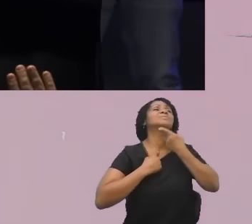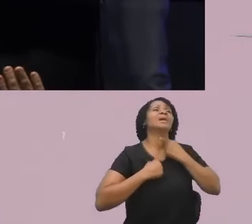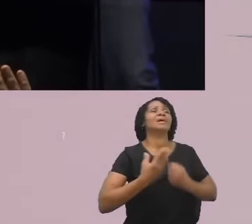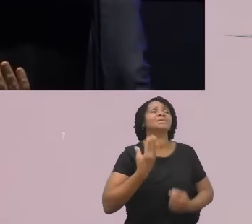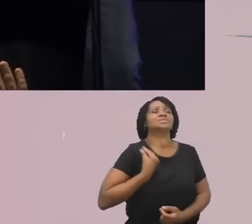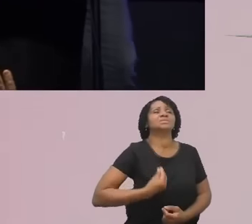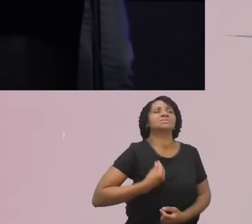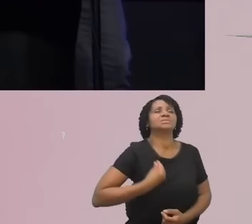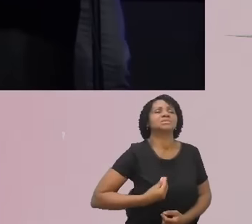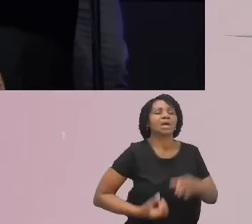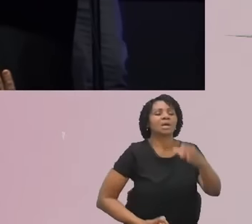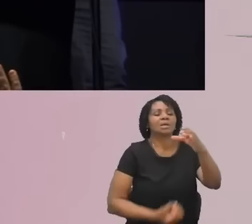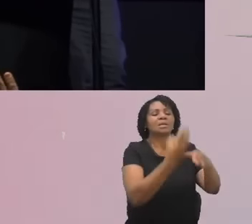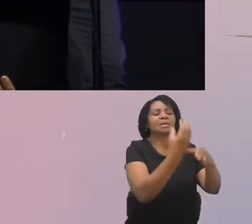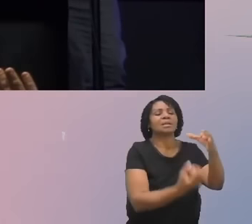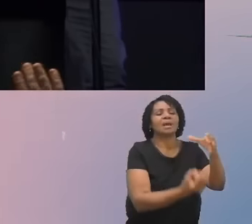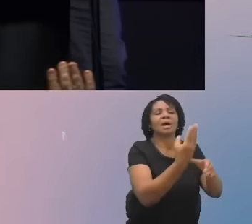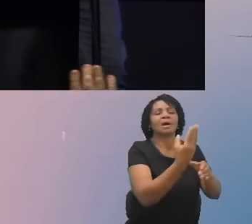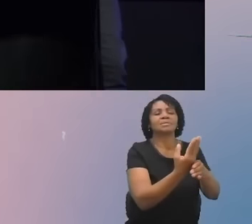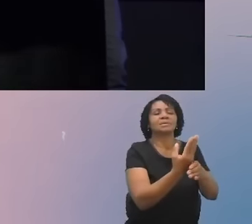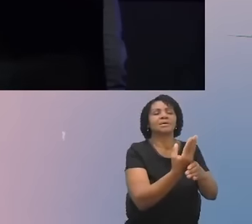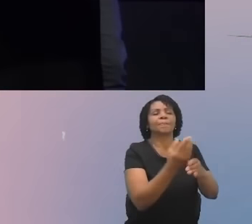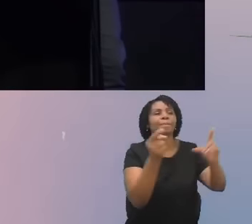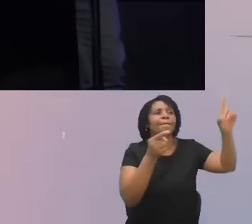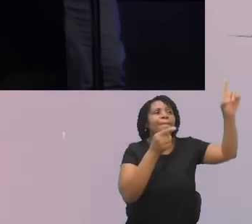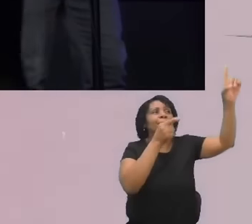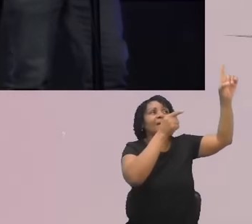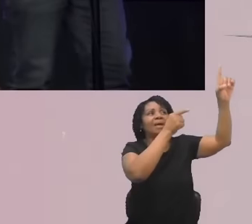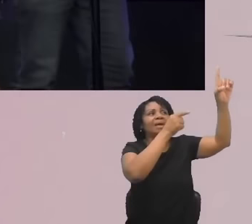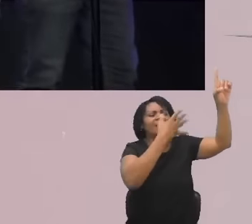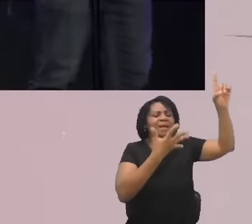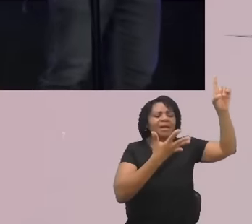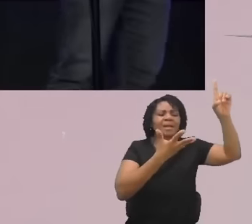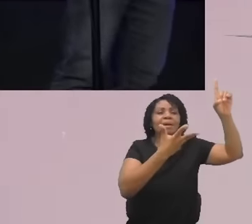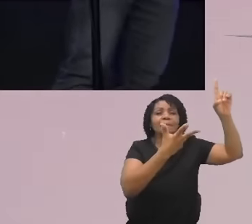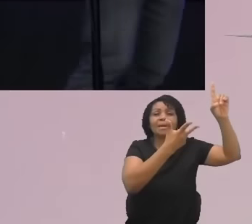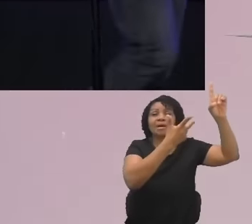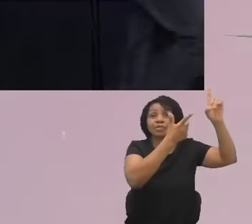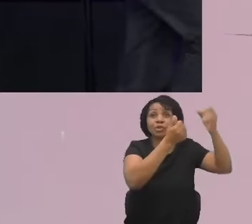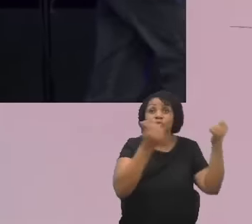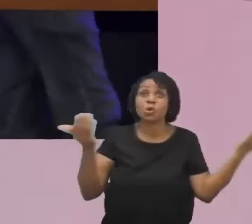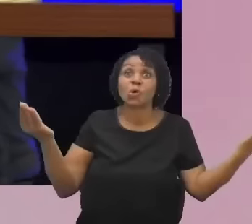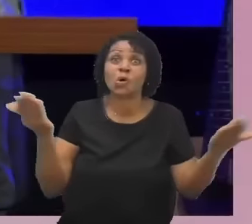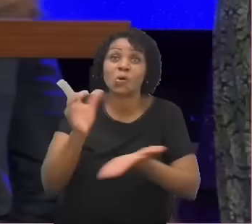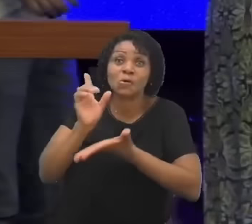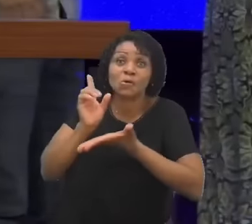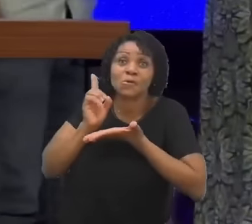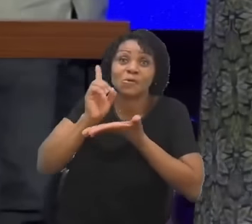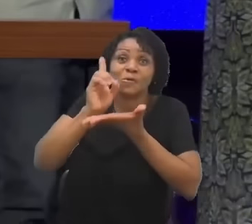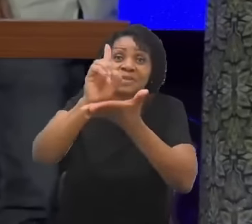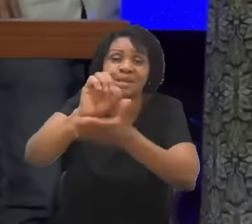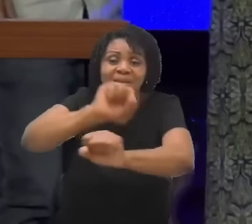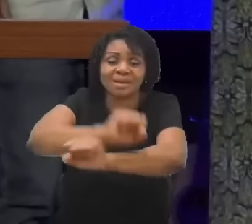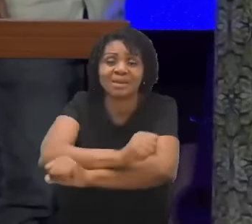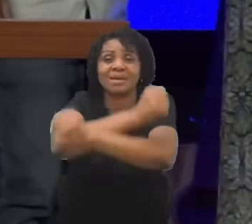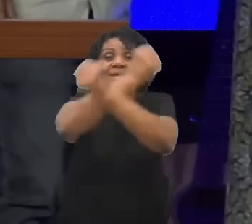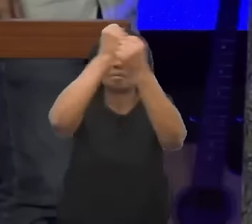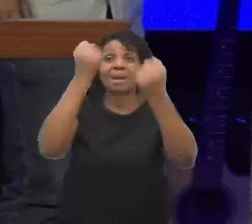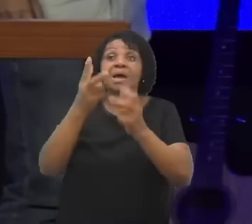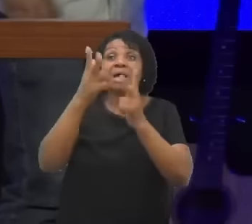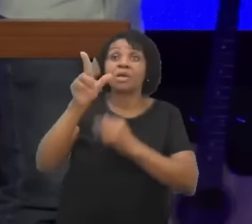e foram criadas. Ele é o Deus maravilhoso que está aqui hoje para quebrar algemas como Ele quebrou